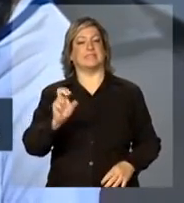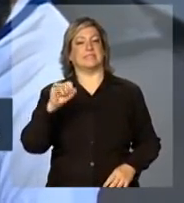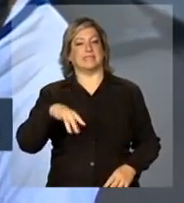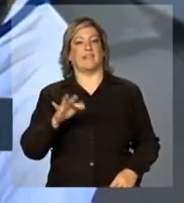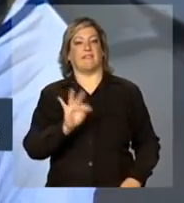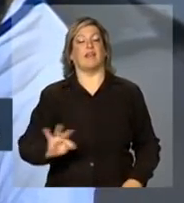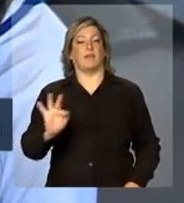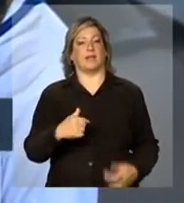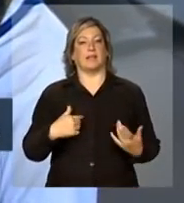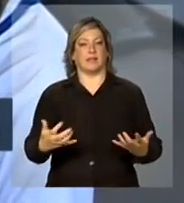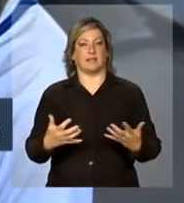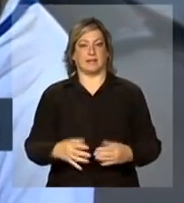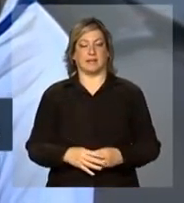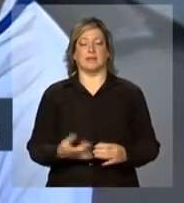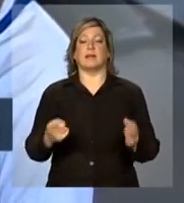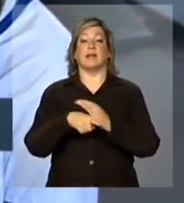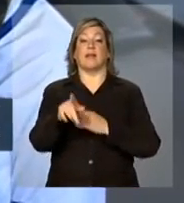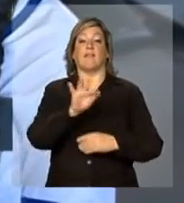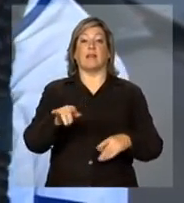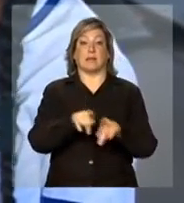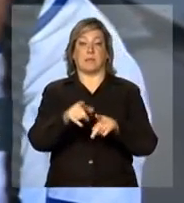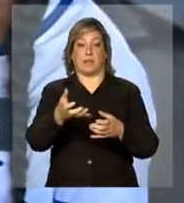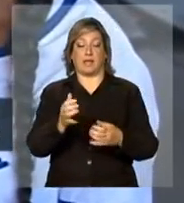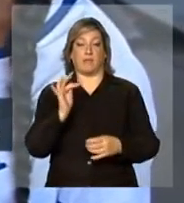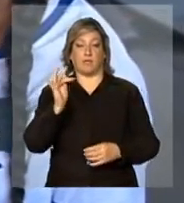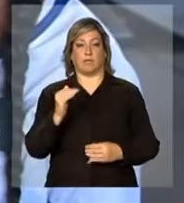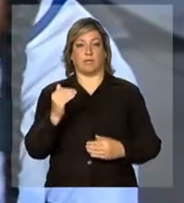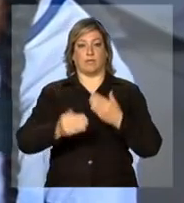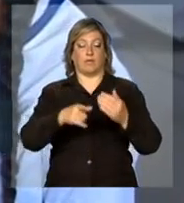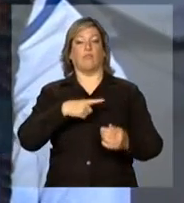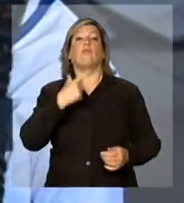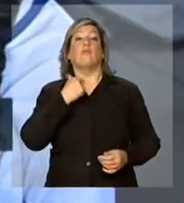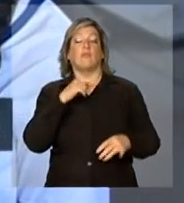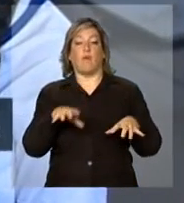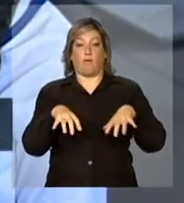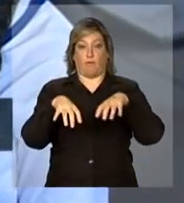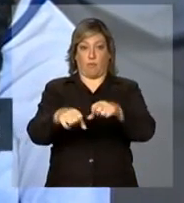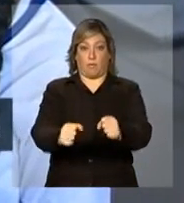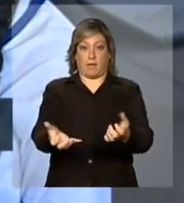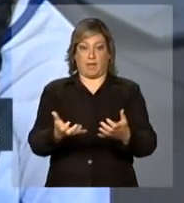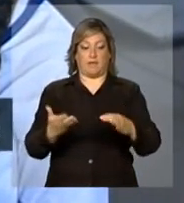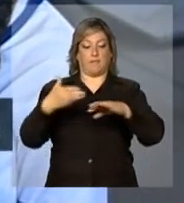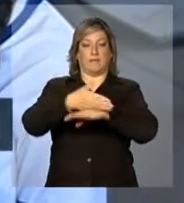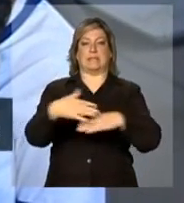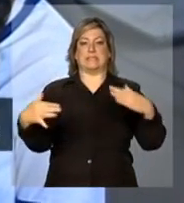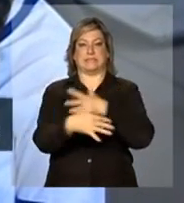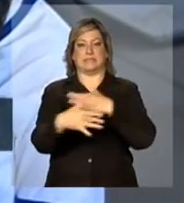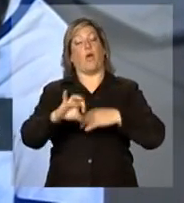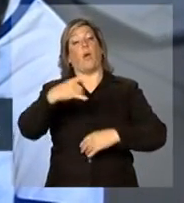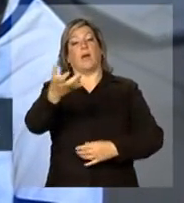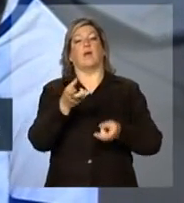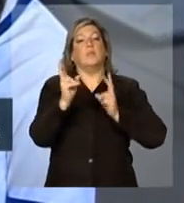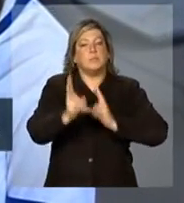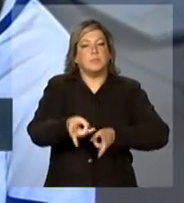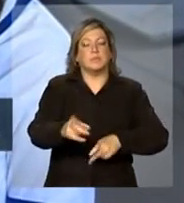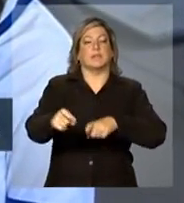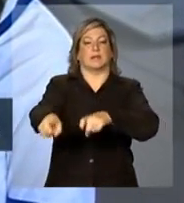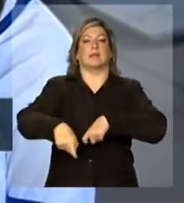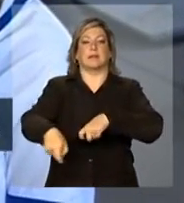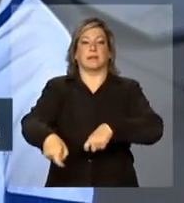também. E além de faculdade, você quer continuar, você que tem vontade de se formar e vir para a cidade, ou você quer continuar atuando